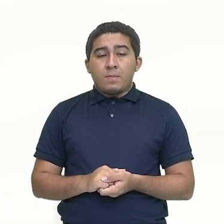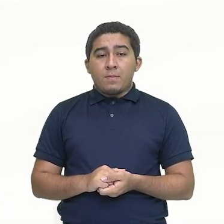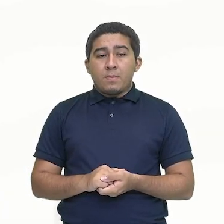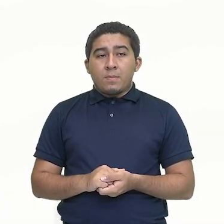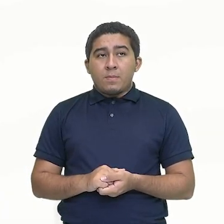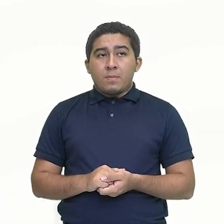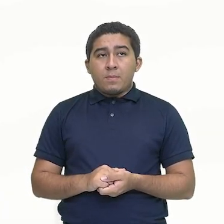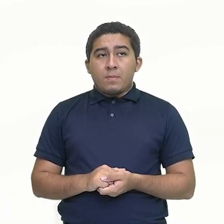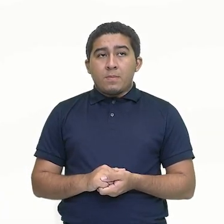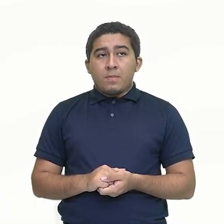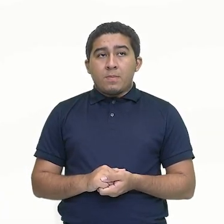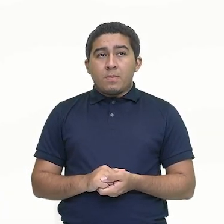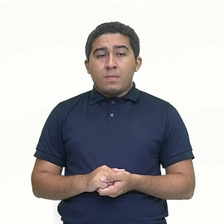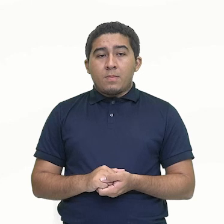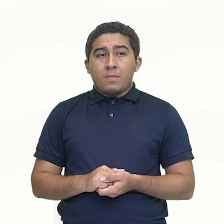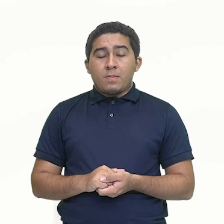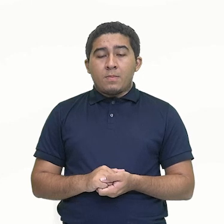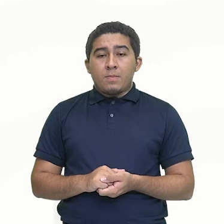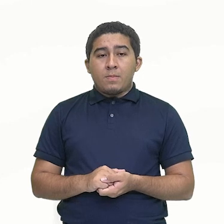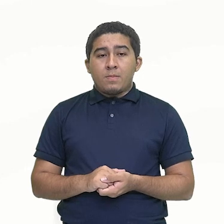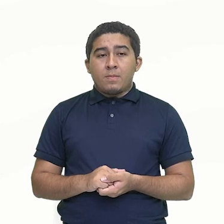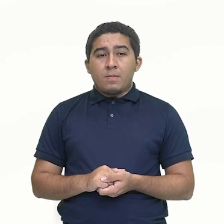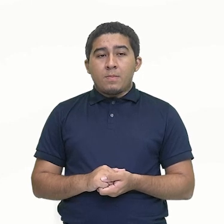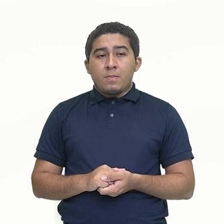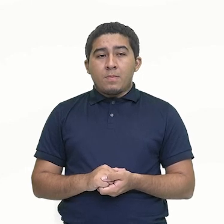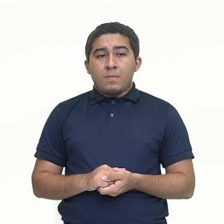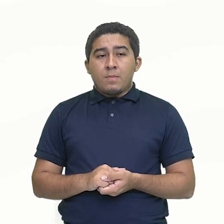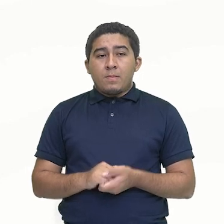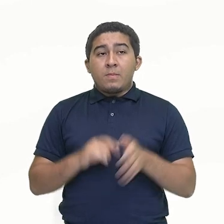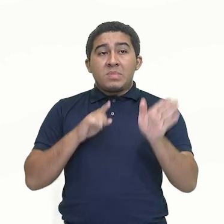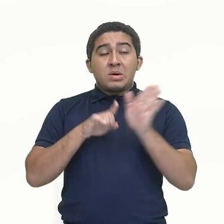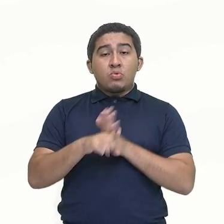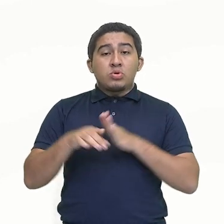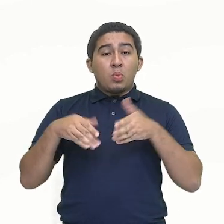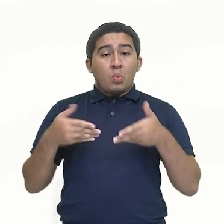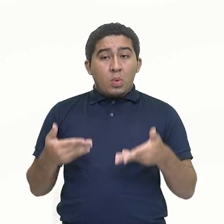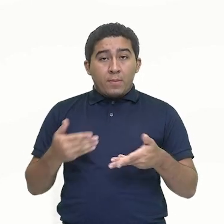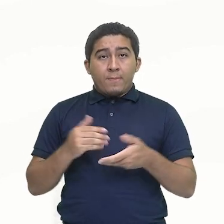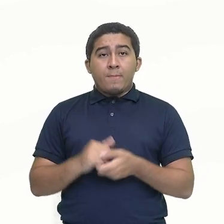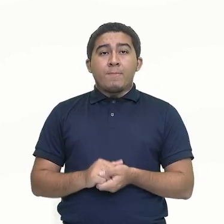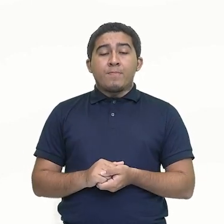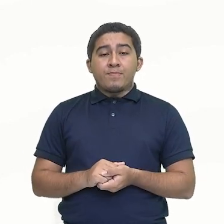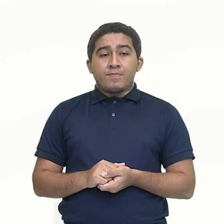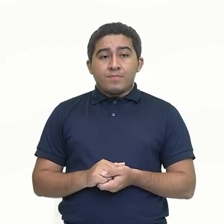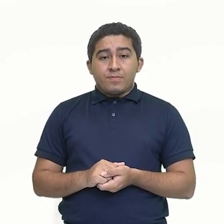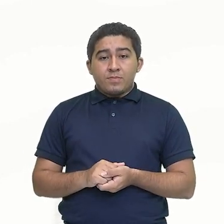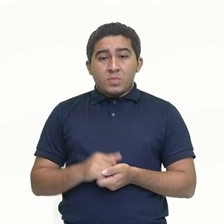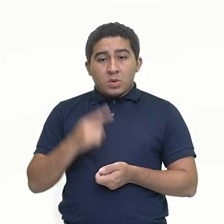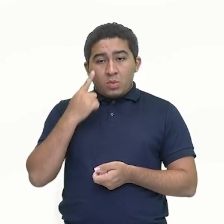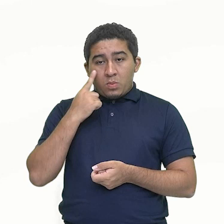O comando aqui foi dito o seguinte, né? Qual